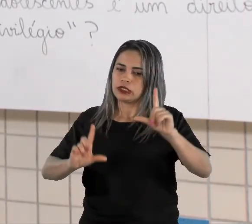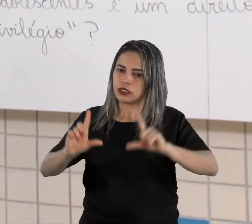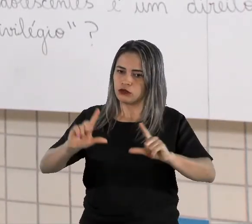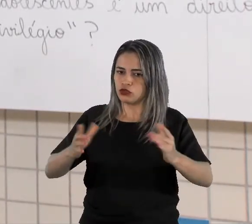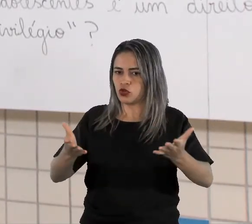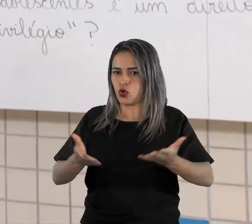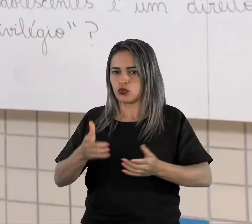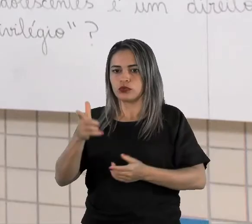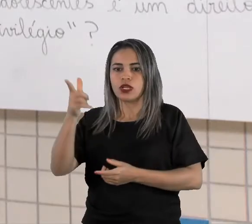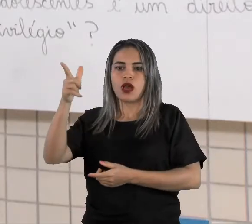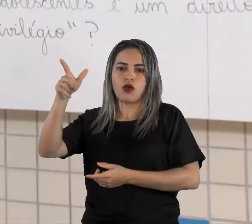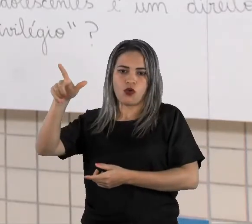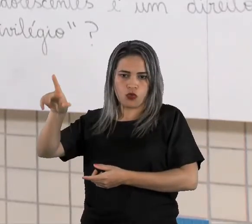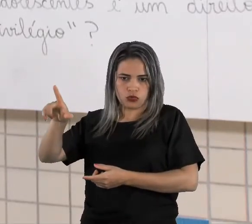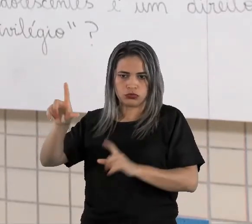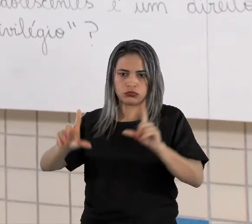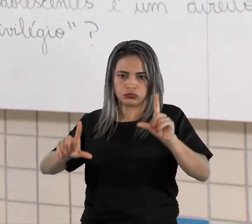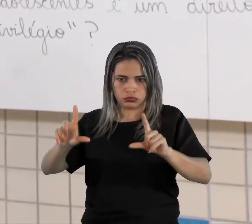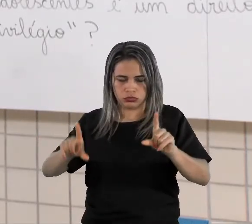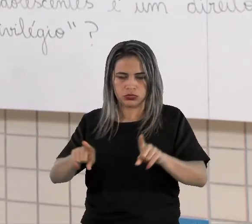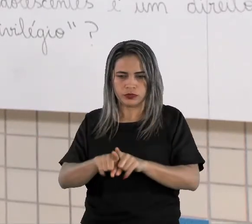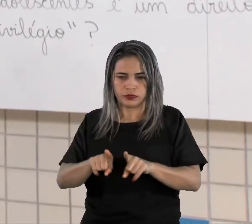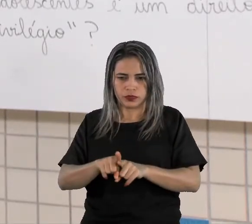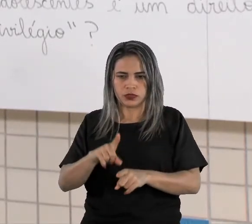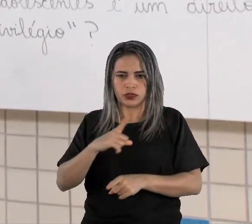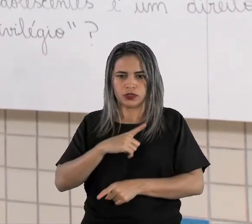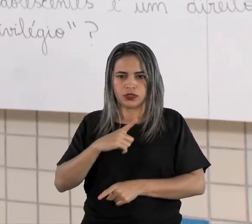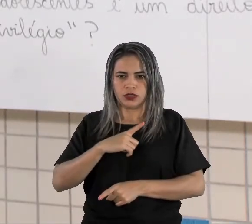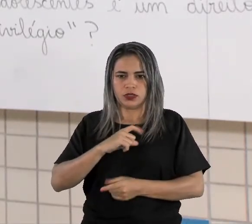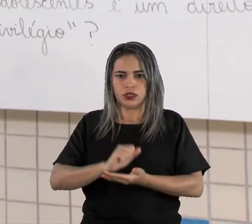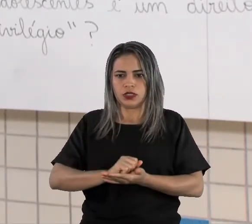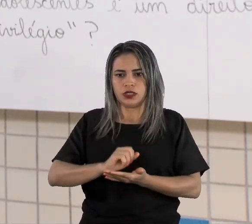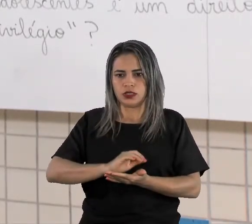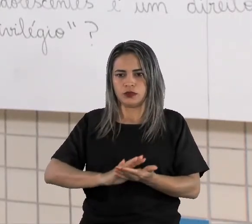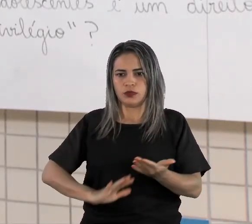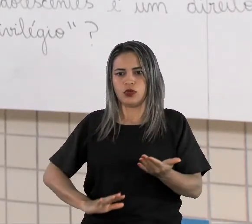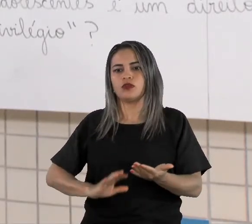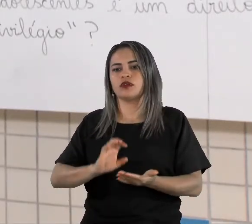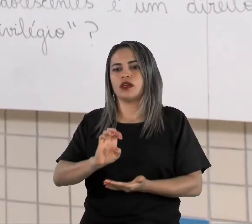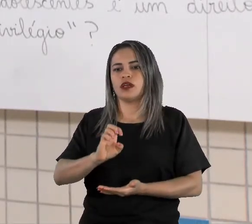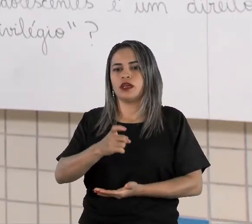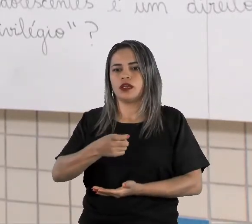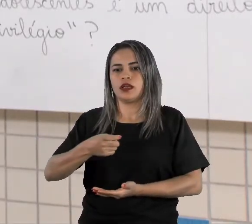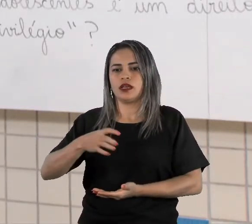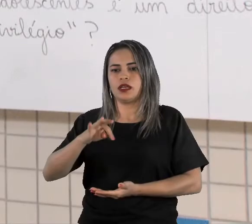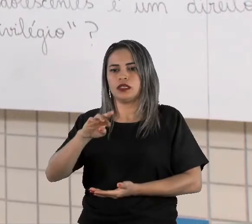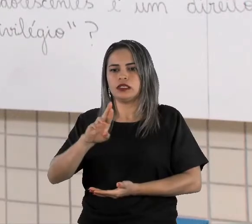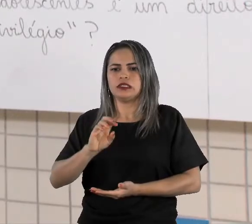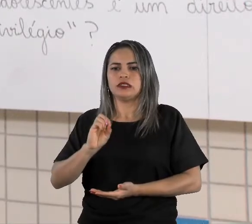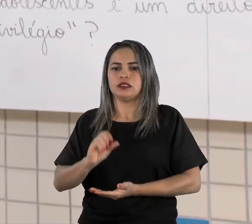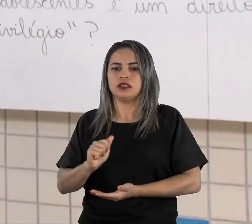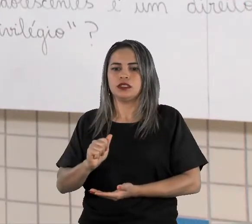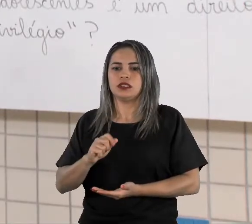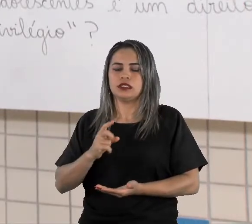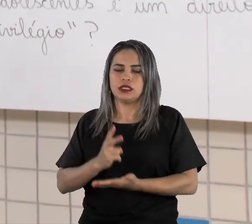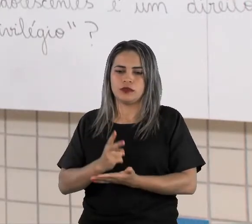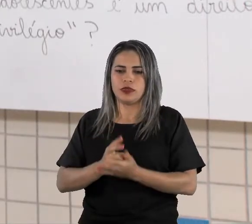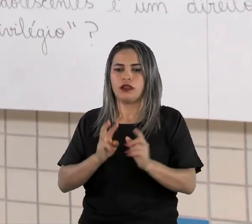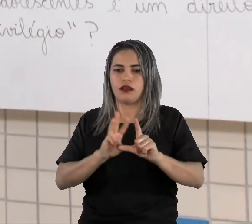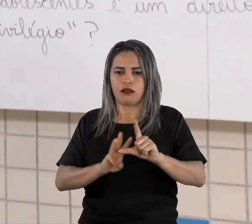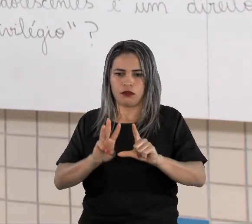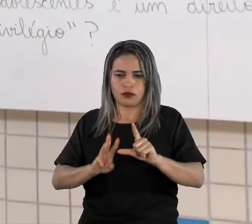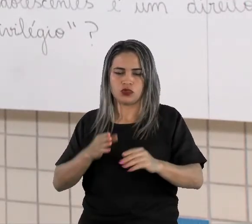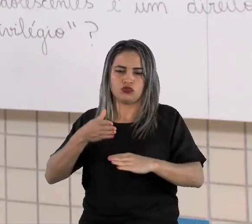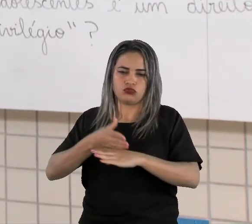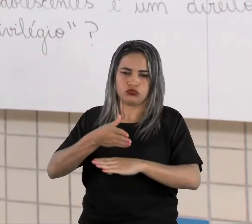como nas outras que vocês têm aqui nesses blocos extras, sempre tem links lá para vocês acessarem, e